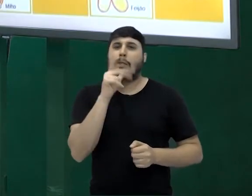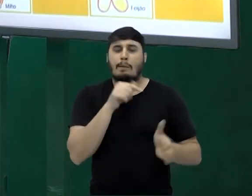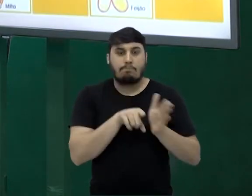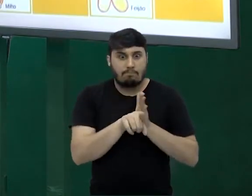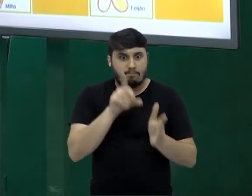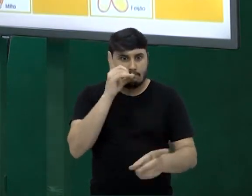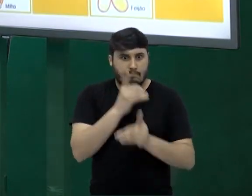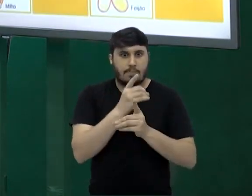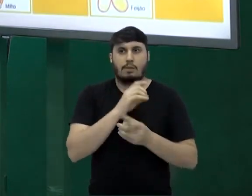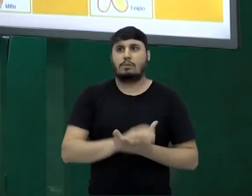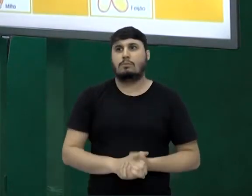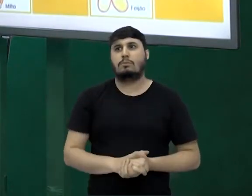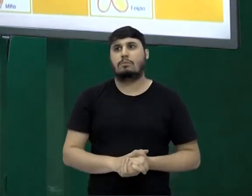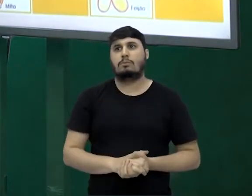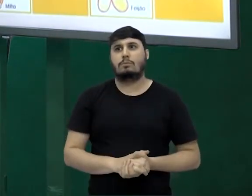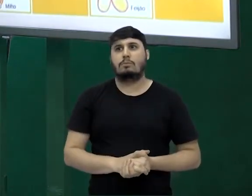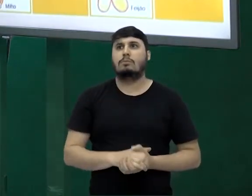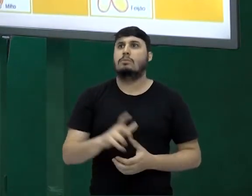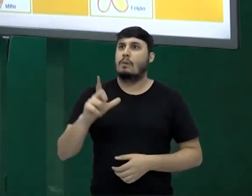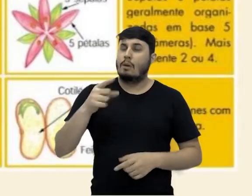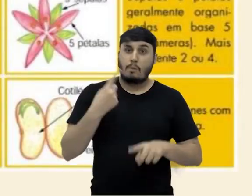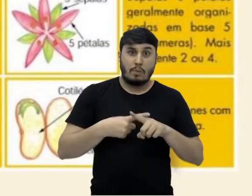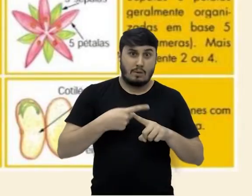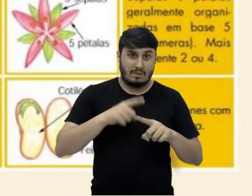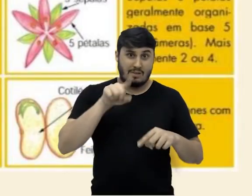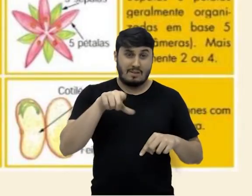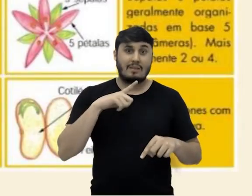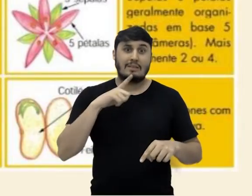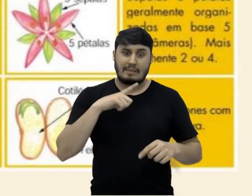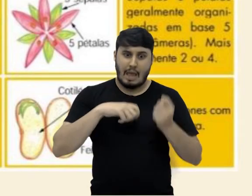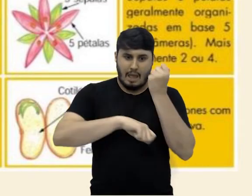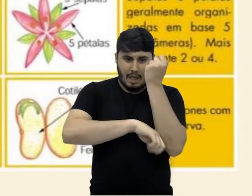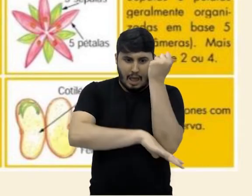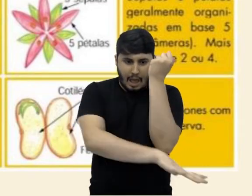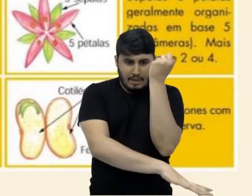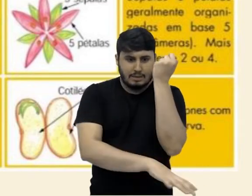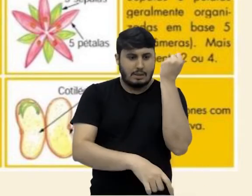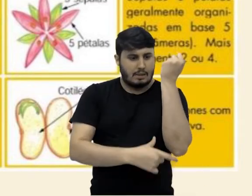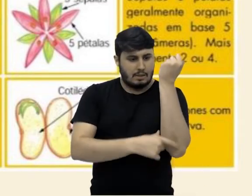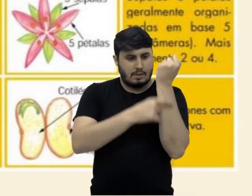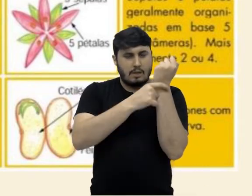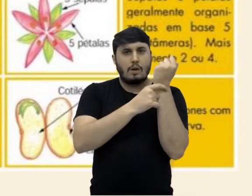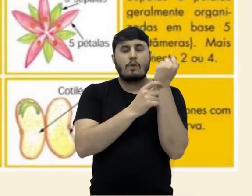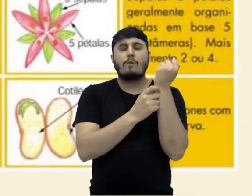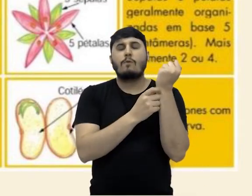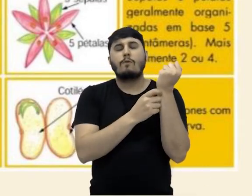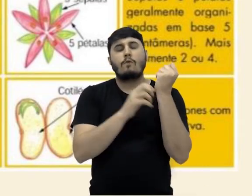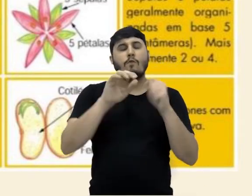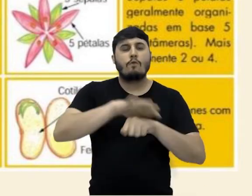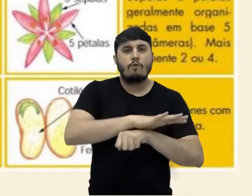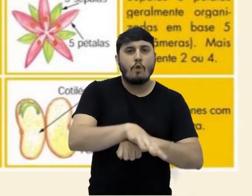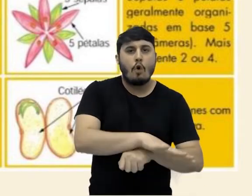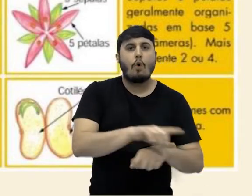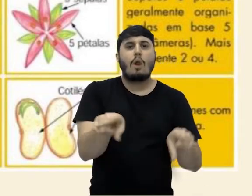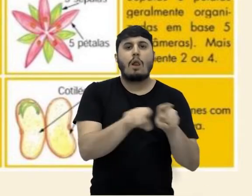Legal. Então, finalmente, como falei, raiz, caule, folha, flor, fruto, tá? Semente já tinha